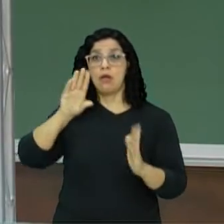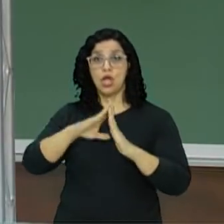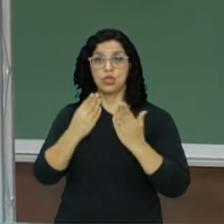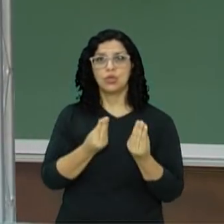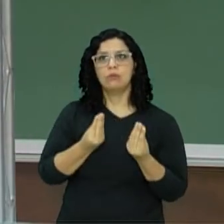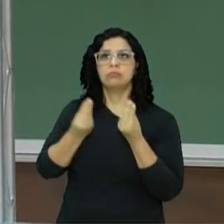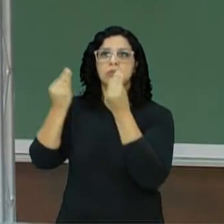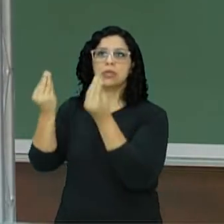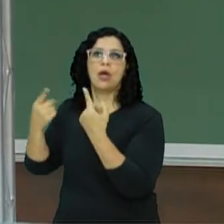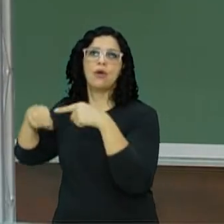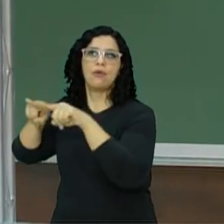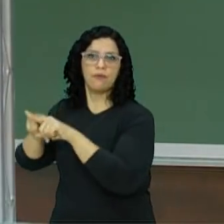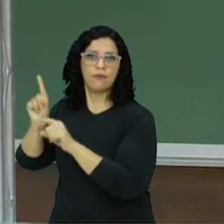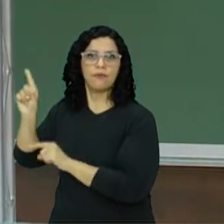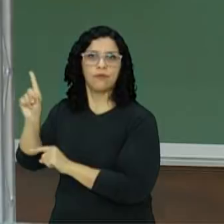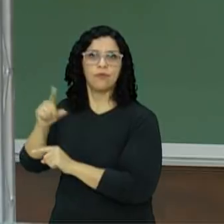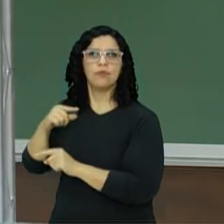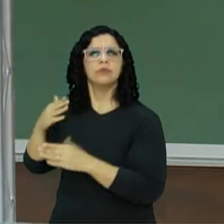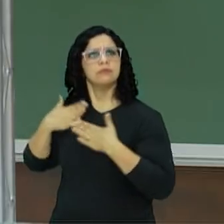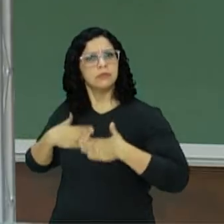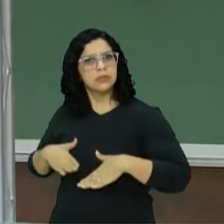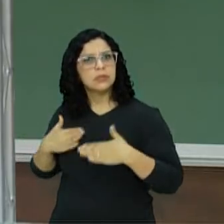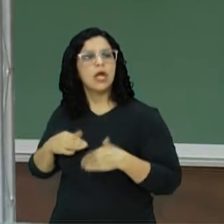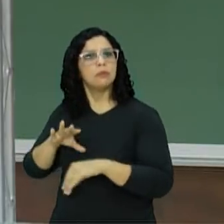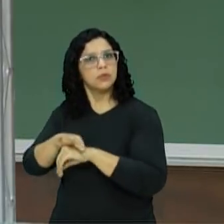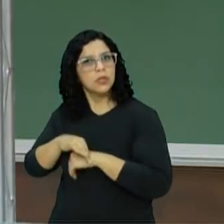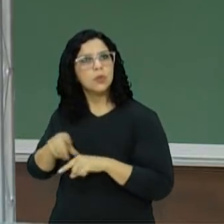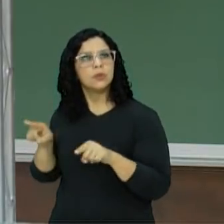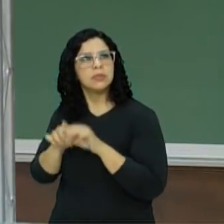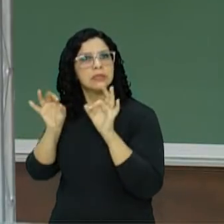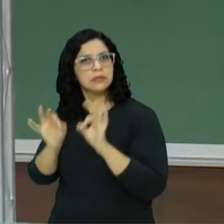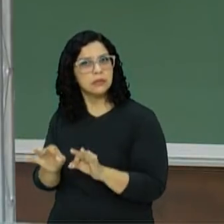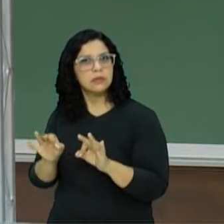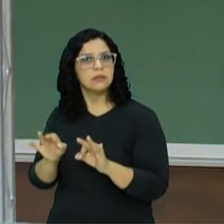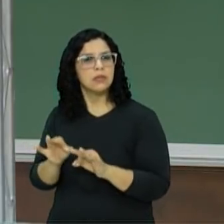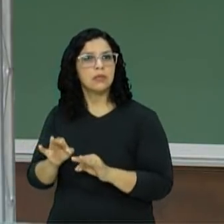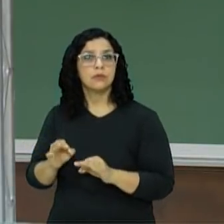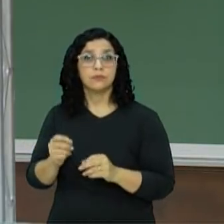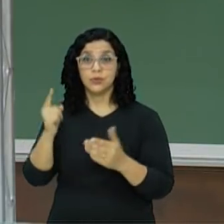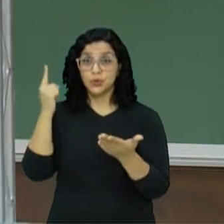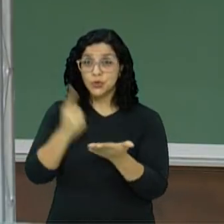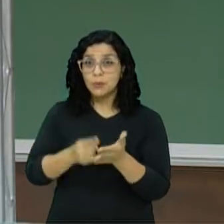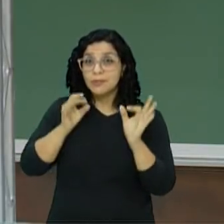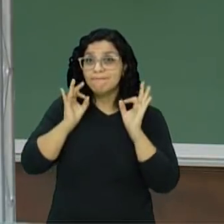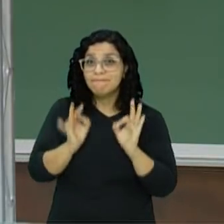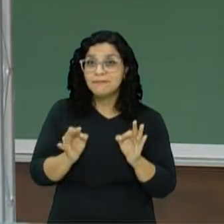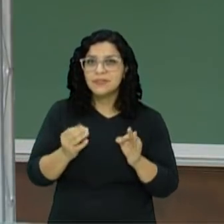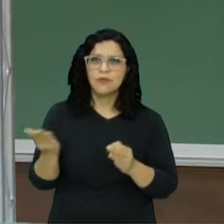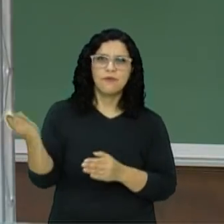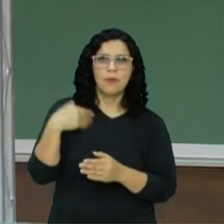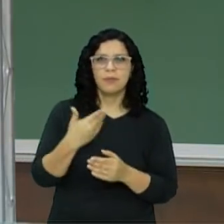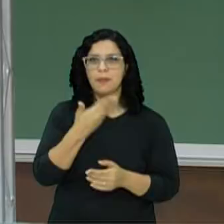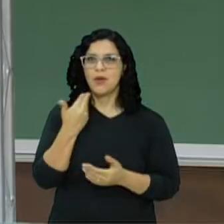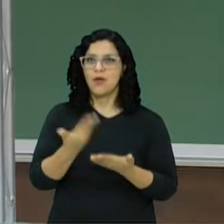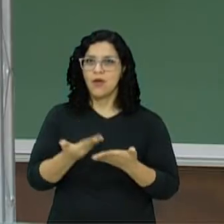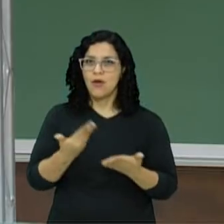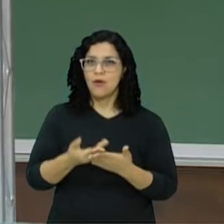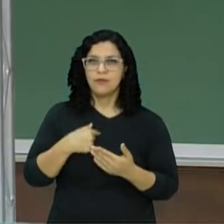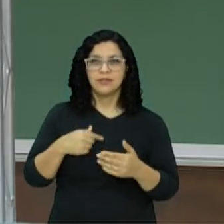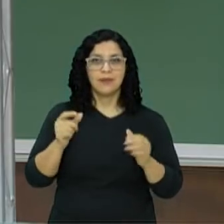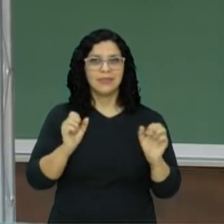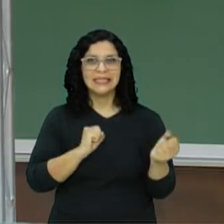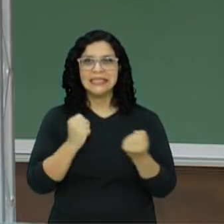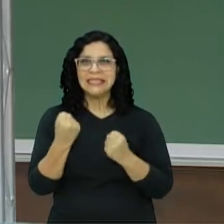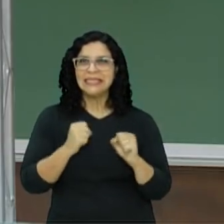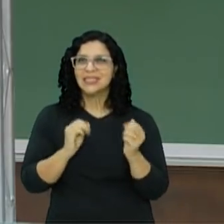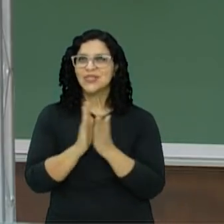o melhor momento para entregar. Com tranquilidade, segurança, tudo certo. Combinadinhos? Vamos para a melhor aula? Você estava